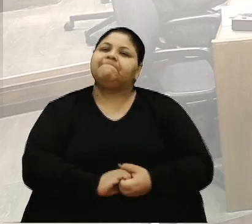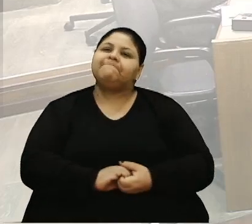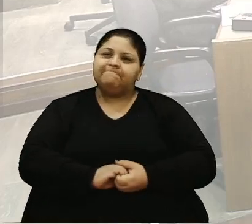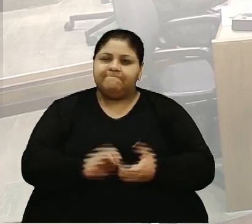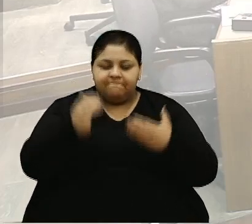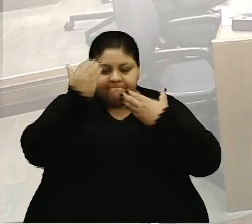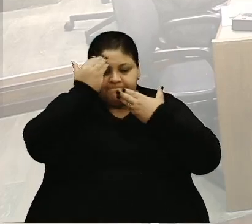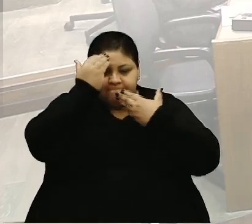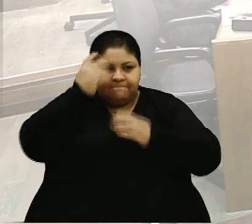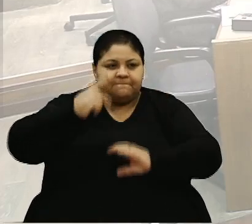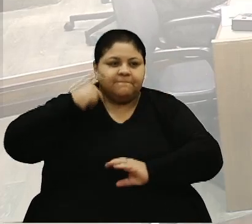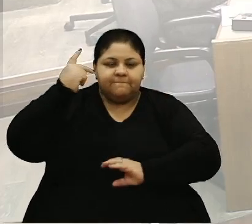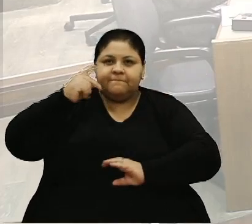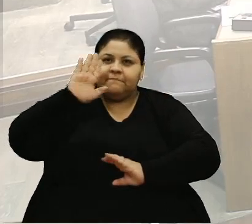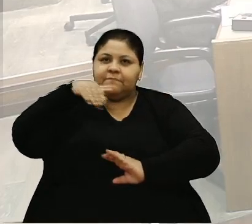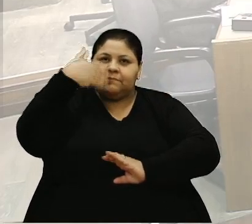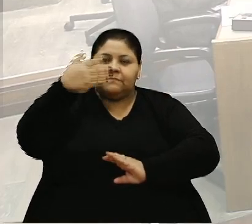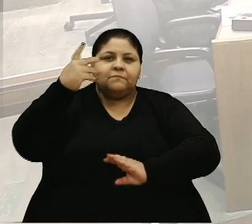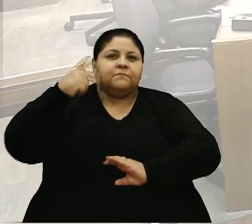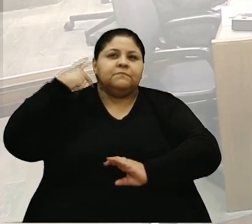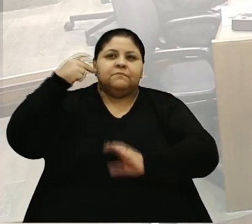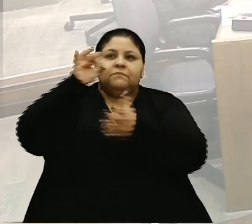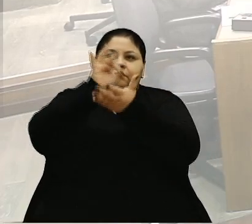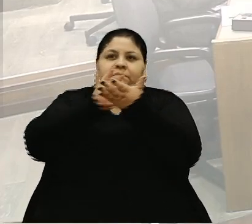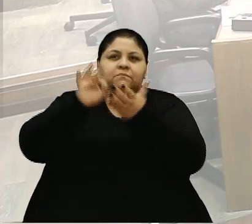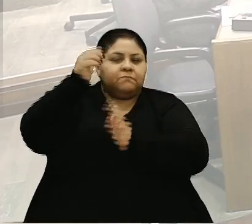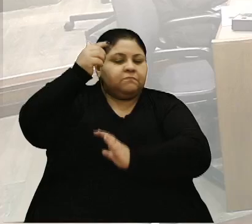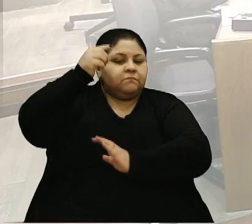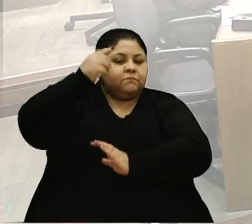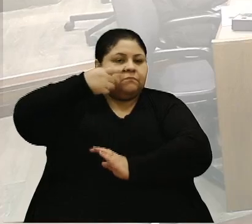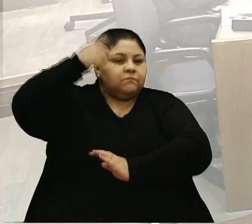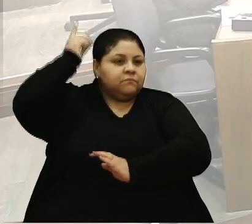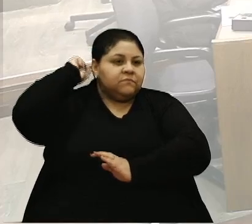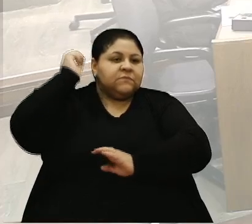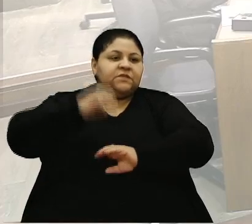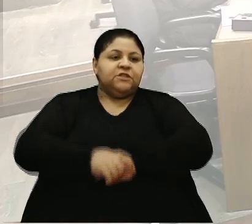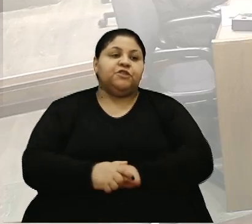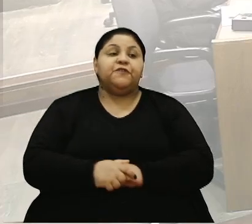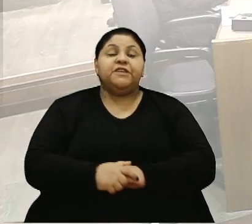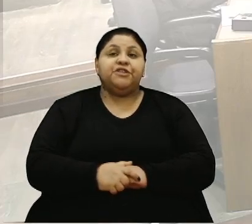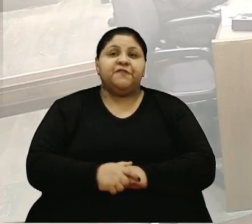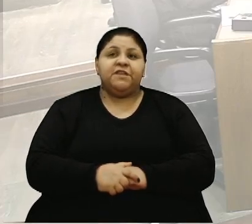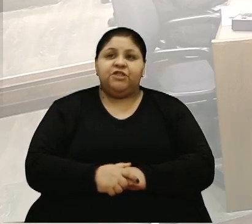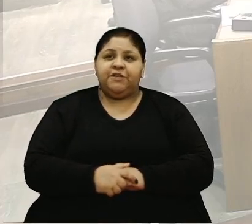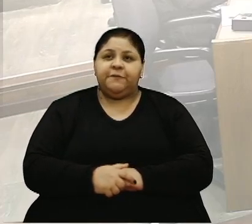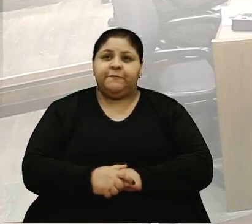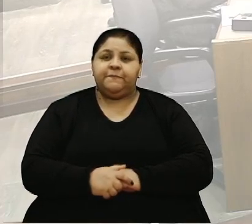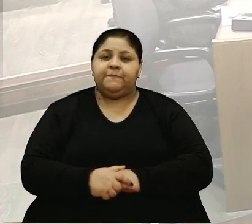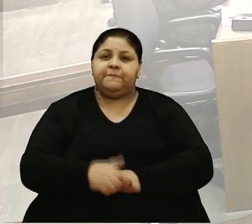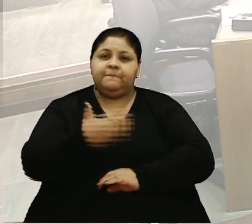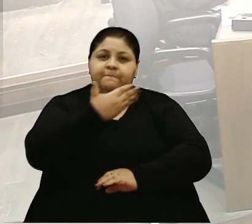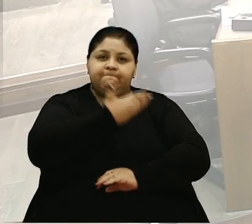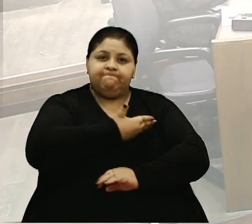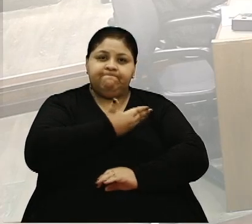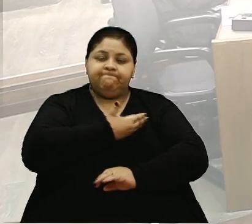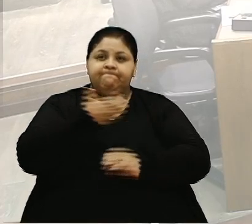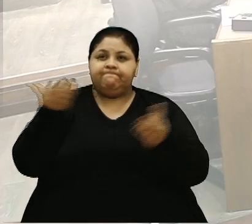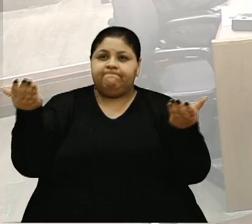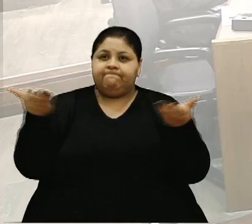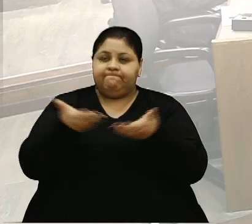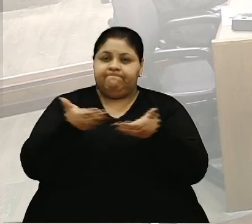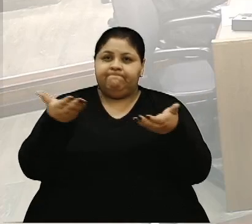Obrigado, vereador Arroz. Próximo vereador inscrito, vereador Lucas Gil. Obrigado, presidente, nobres colegas. Quero fazer hoje um voto